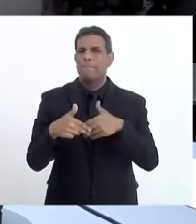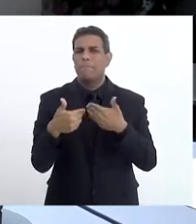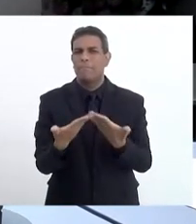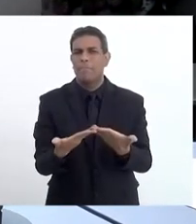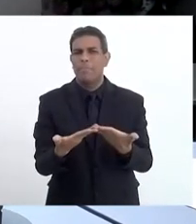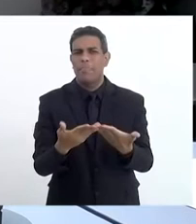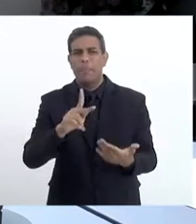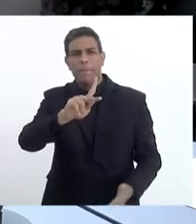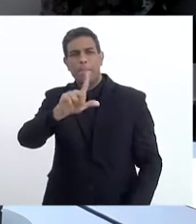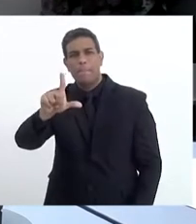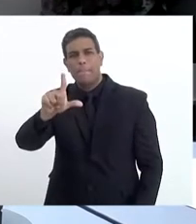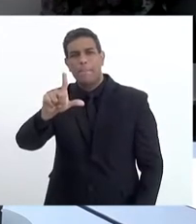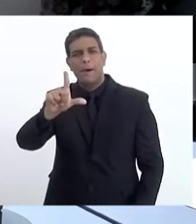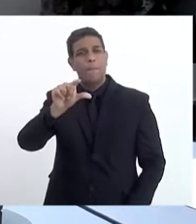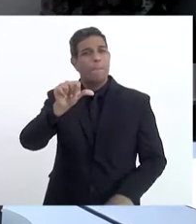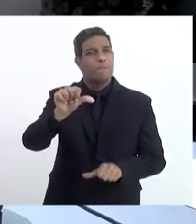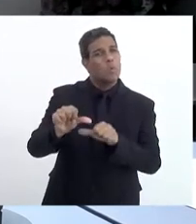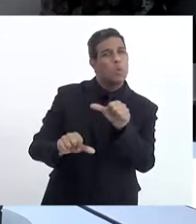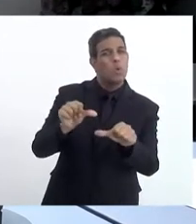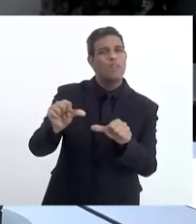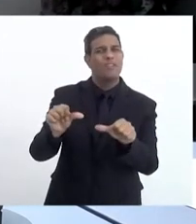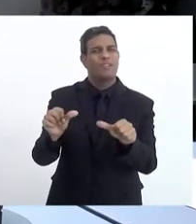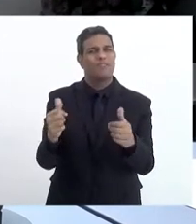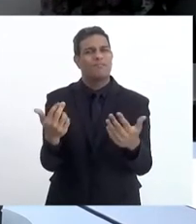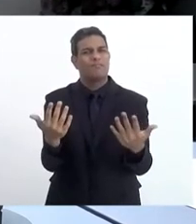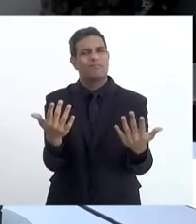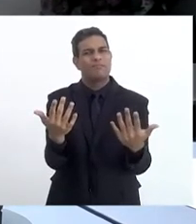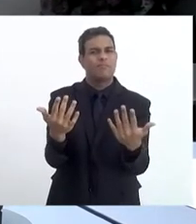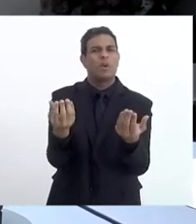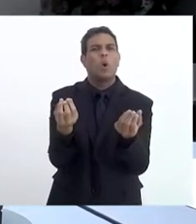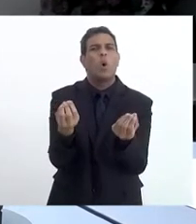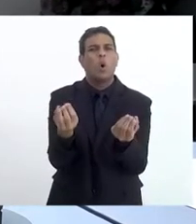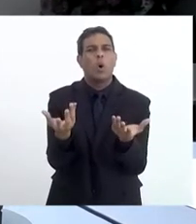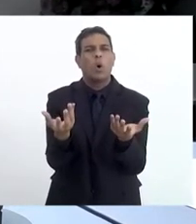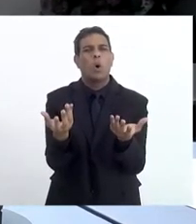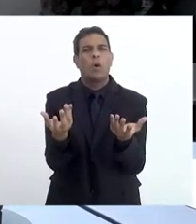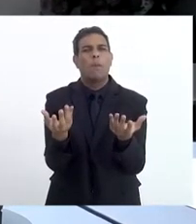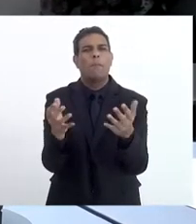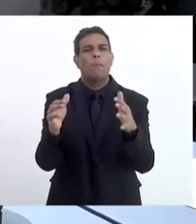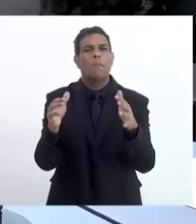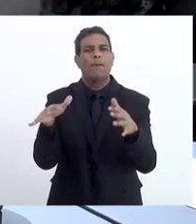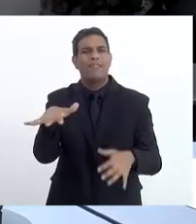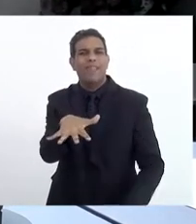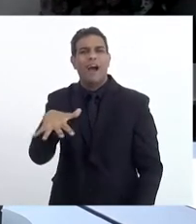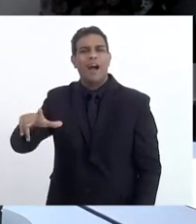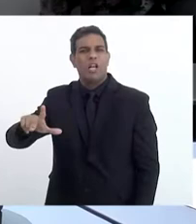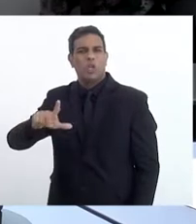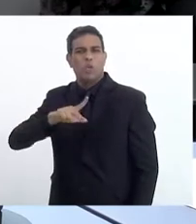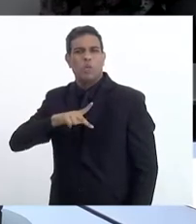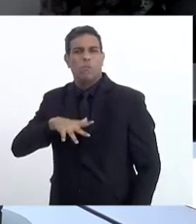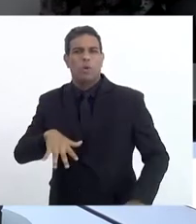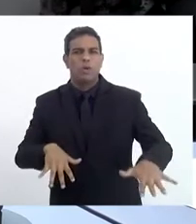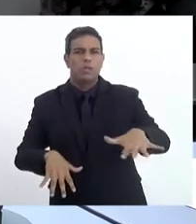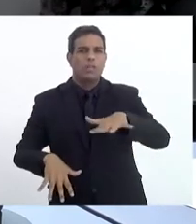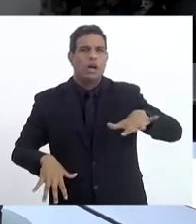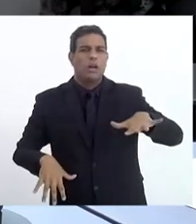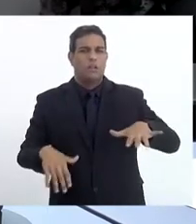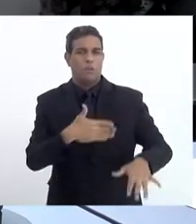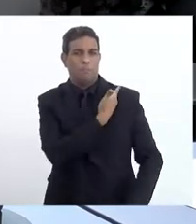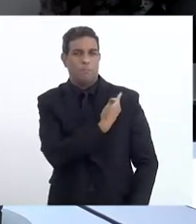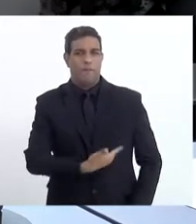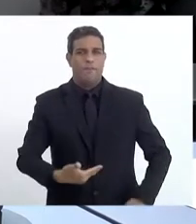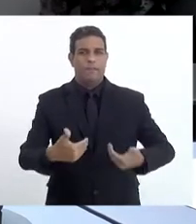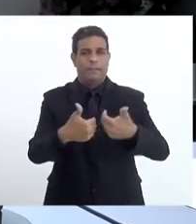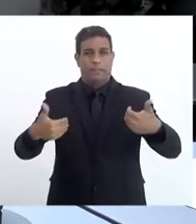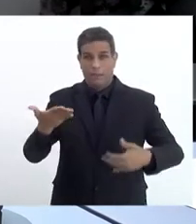o projeto transcende a questão do público e privado. Ô Mink, o